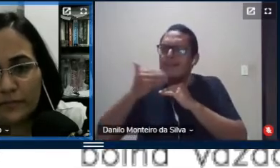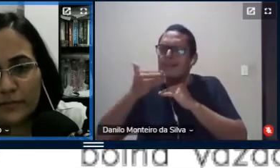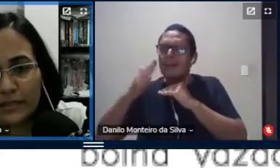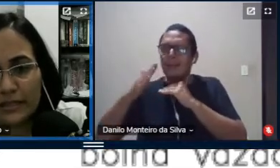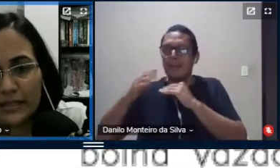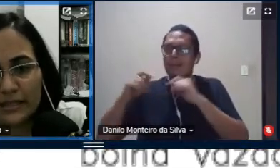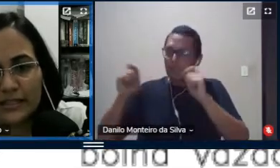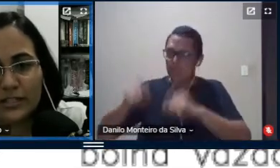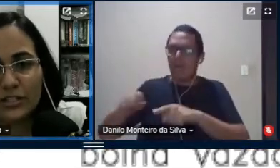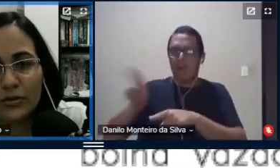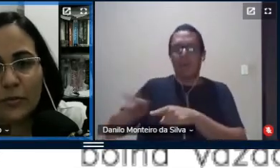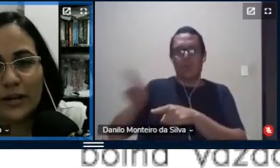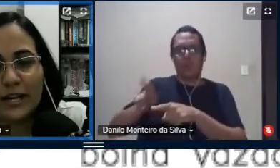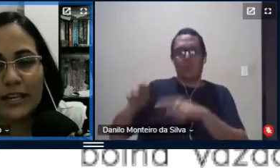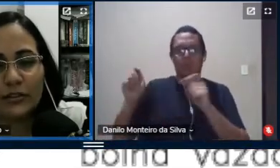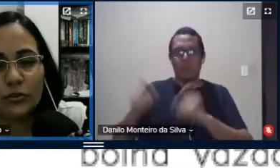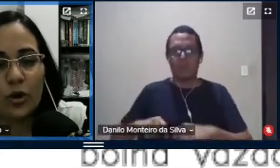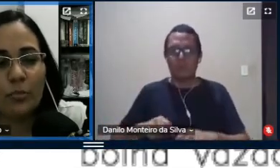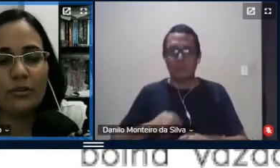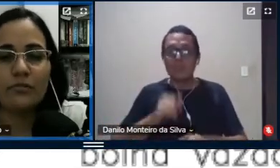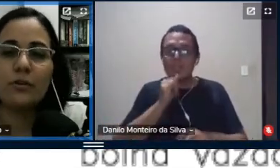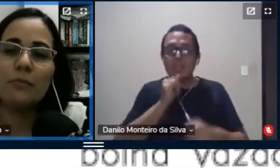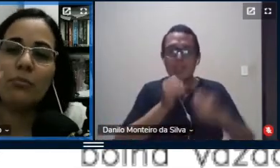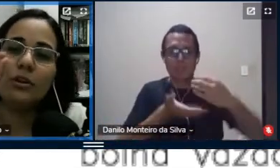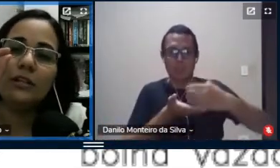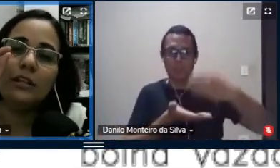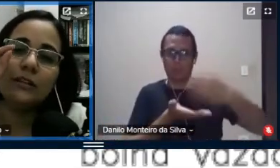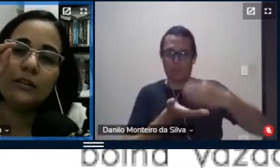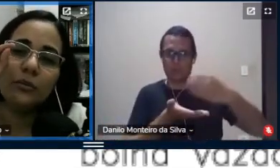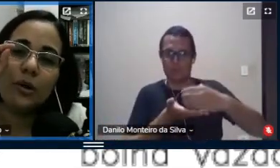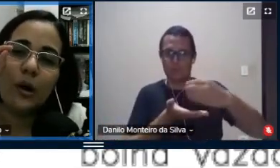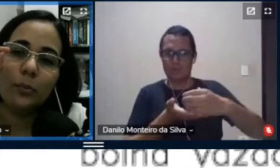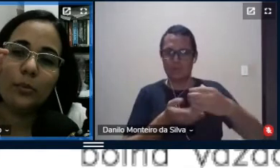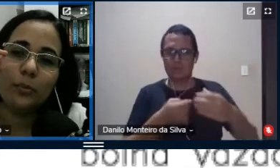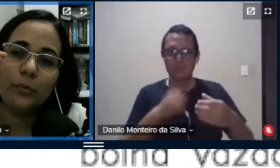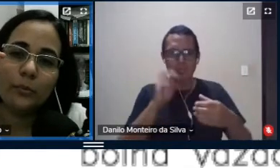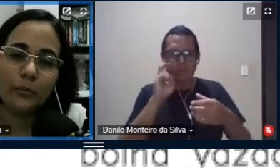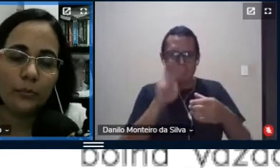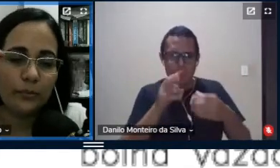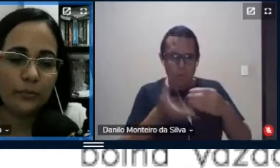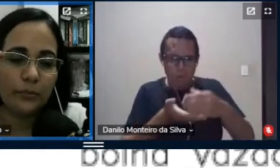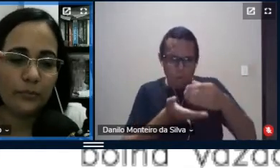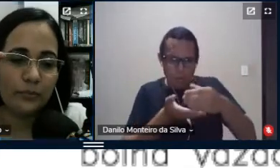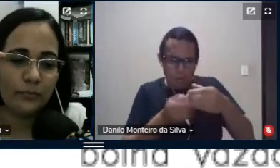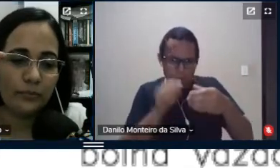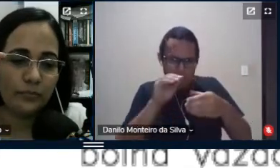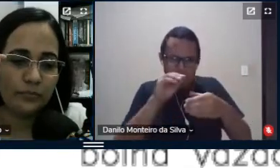vendo? Vocês já compraram aqueles copos que vem com uma bolinha dentro do copo?